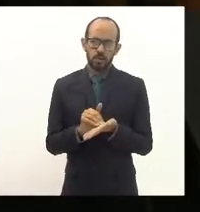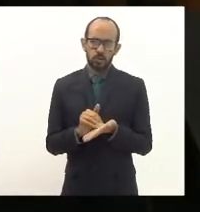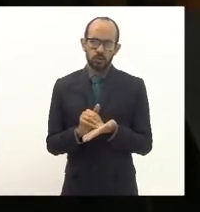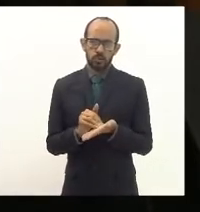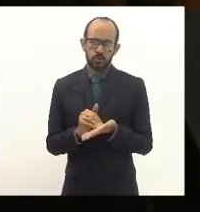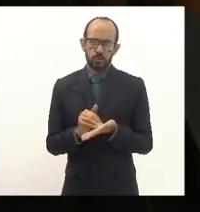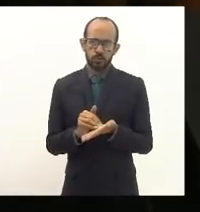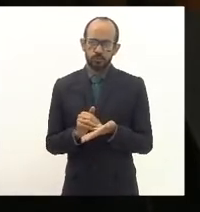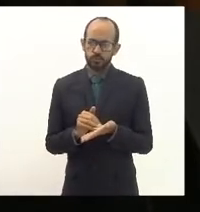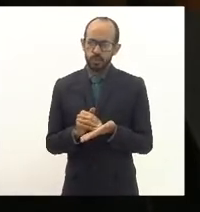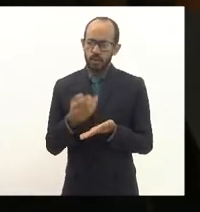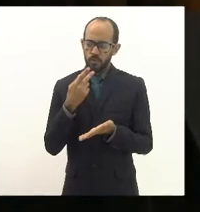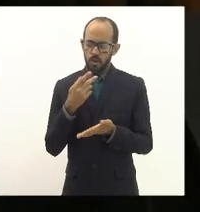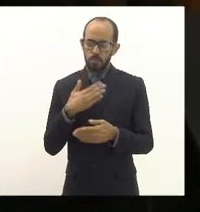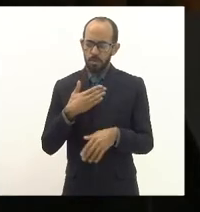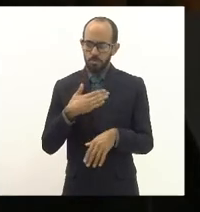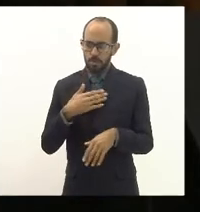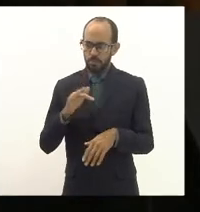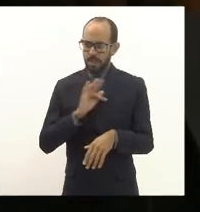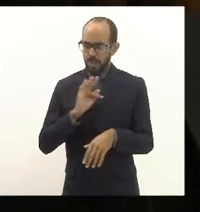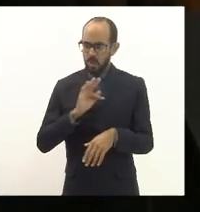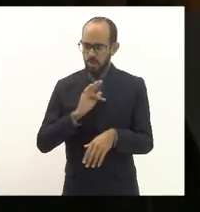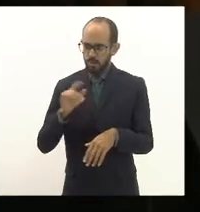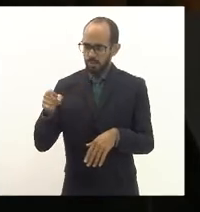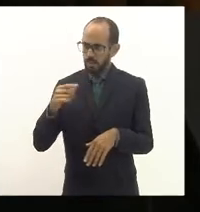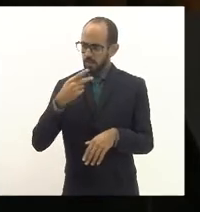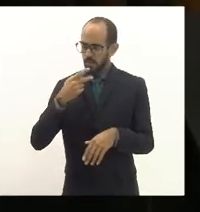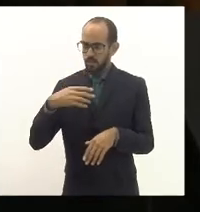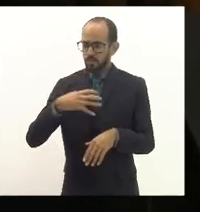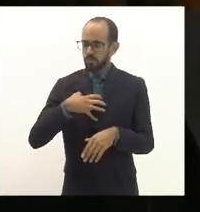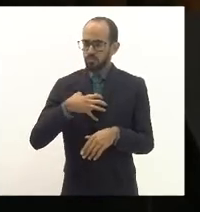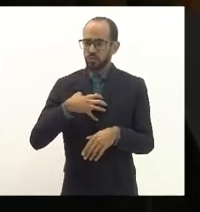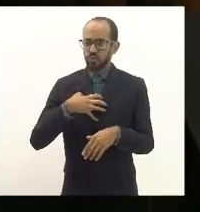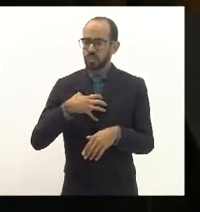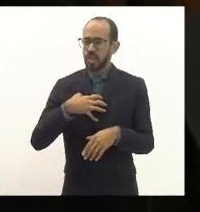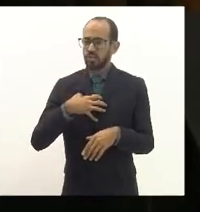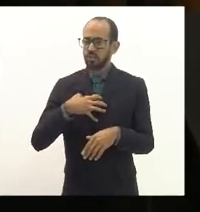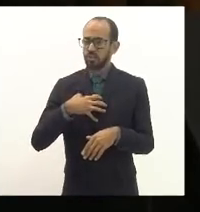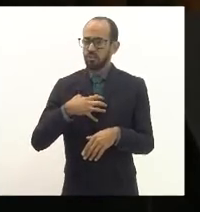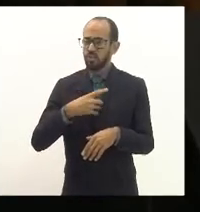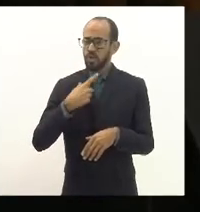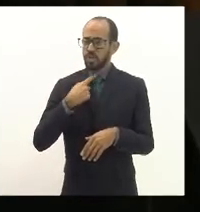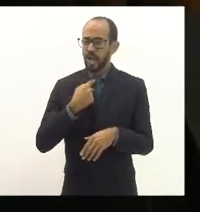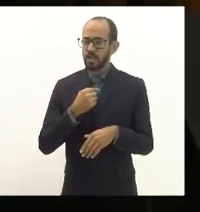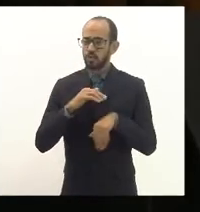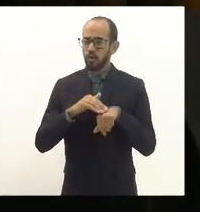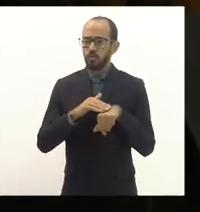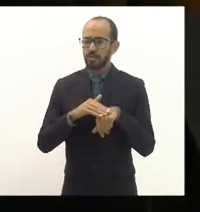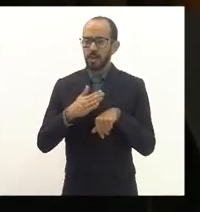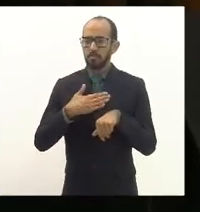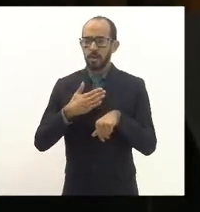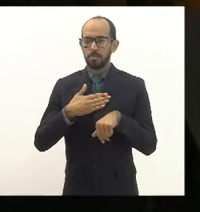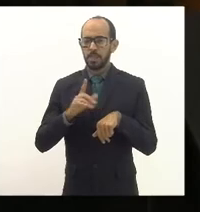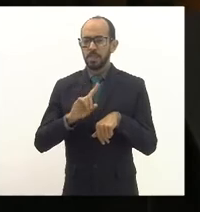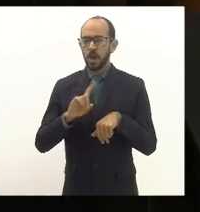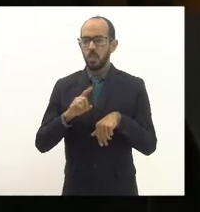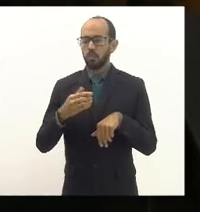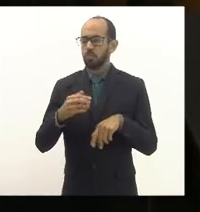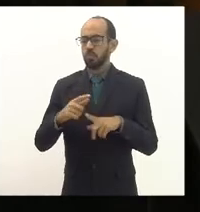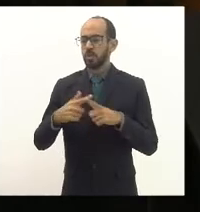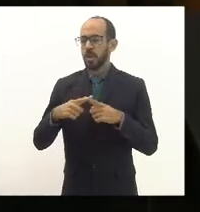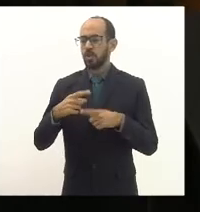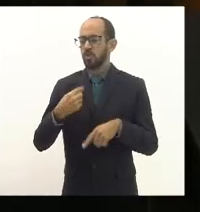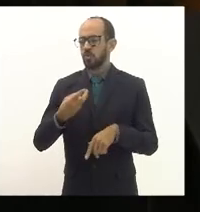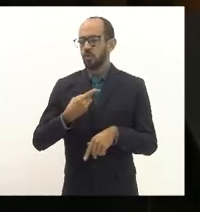passou, deputada Marta Rocha, que ele não se sente muito confortável de conversar comigo e mostrar uma proximidade, porque